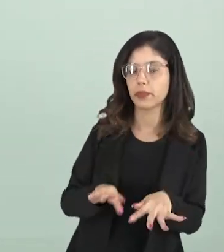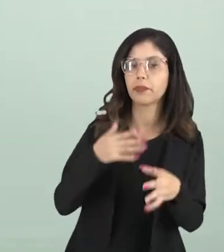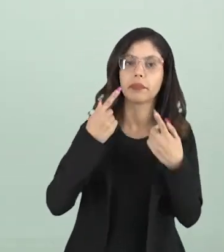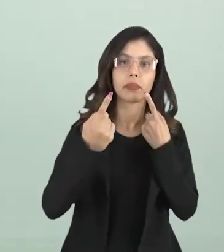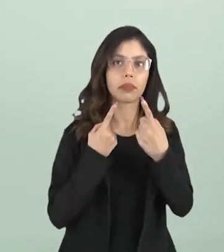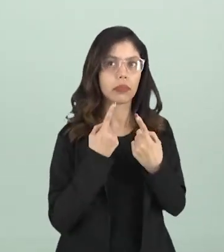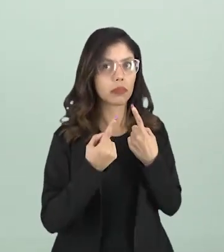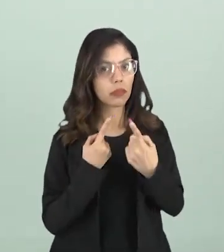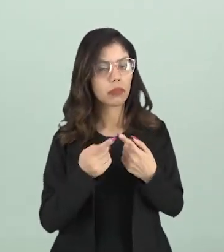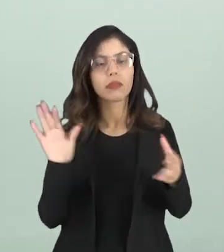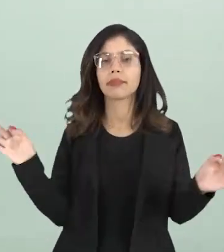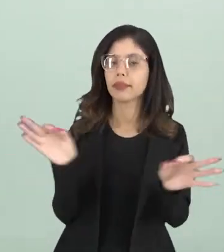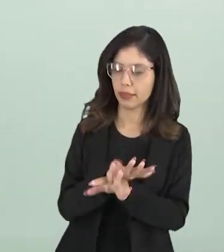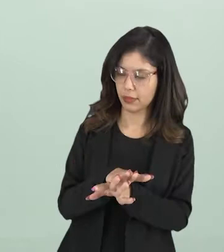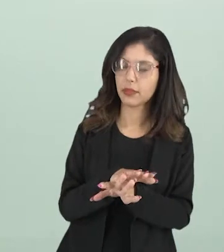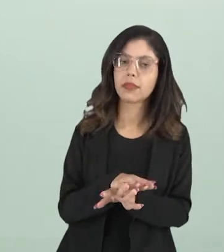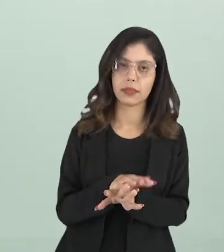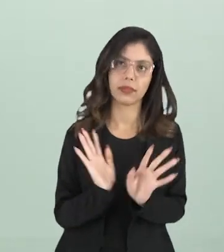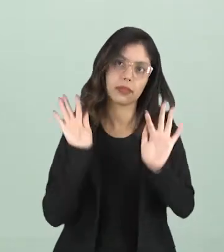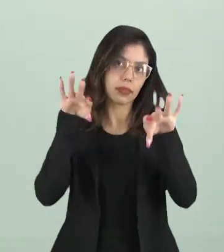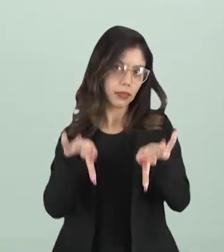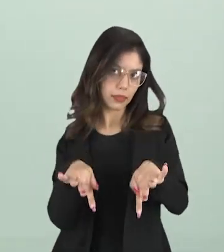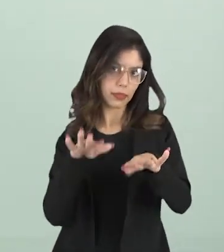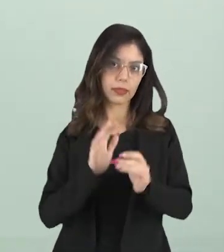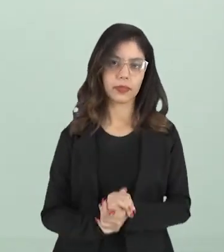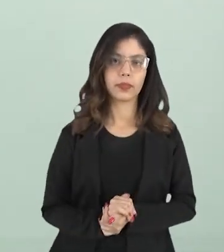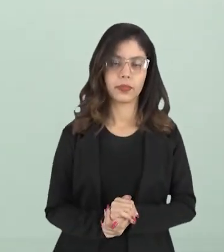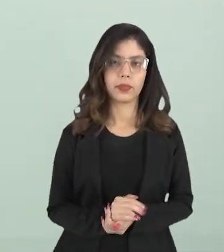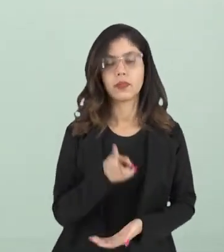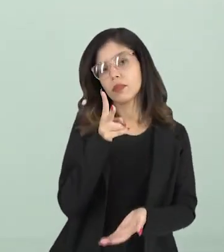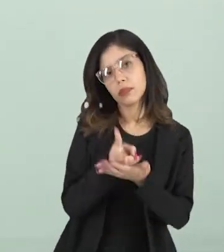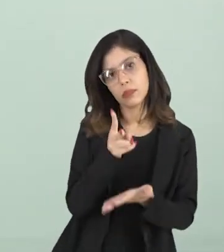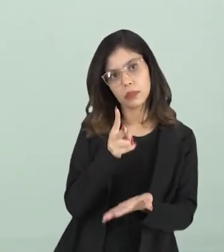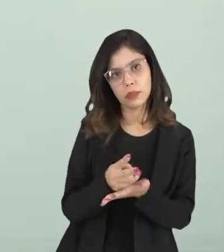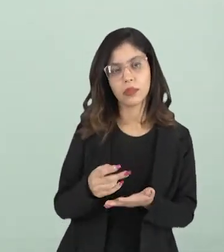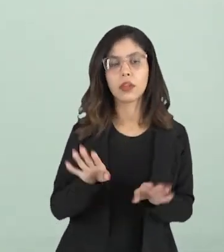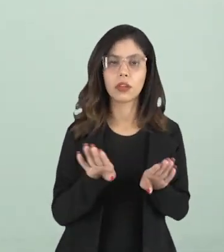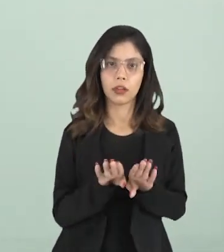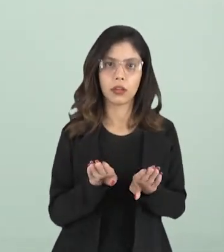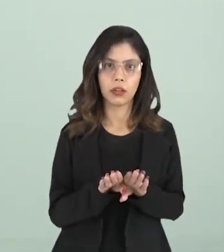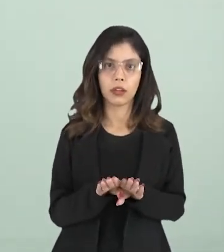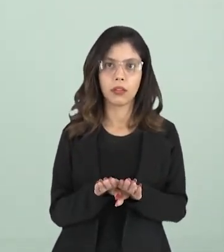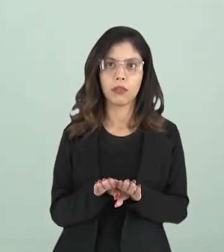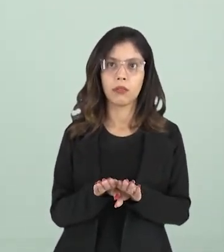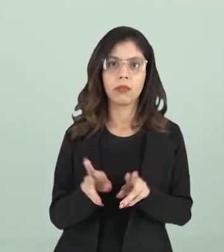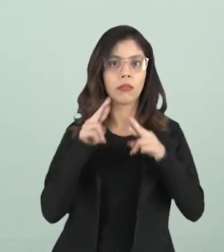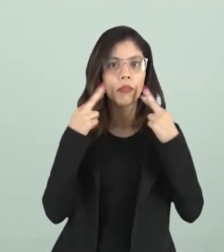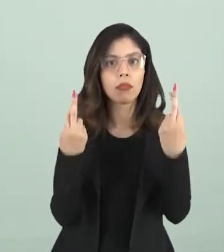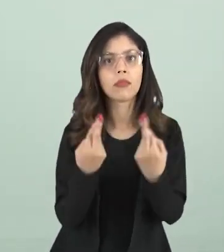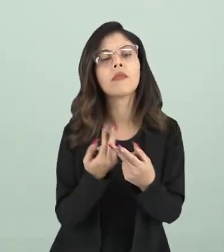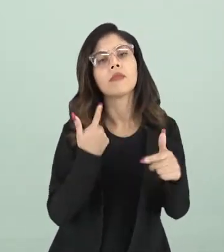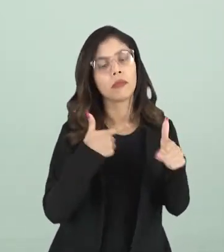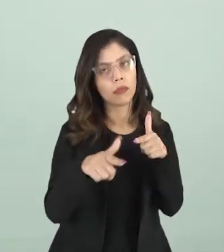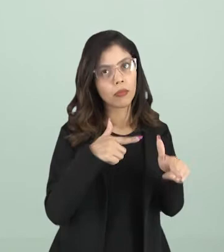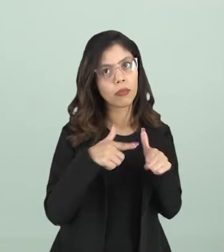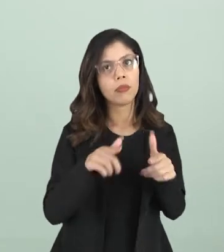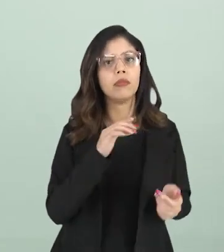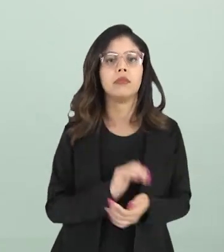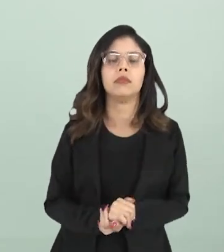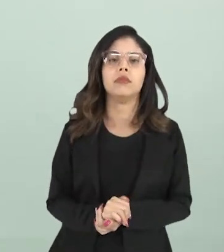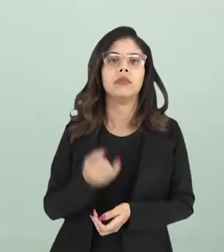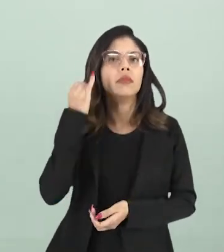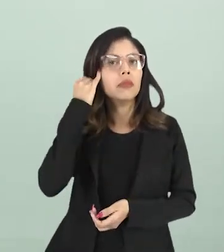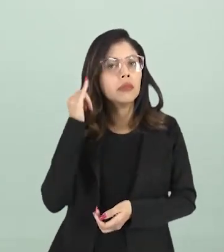digamos assim, ele acaba sendo finalizado. O mesmo também ocorre em uma reunião de trabalho, em que